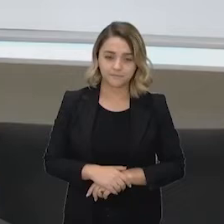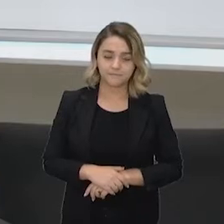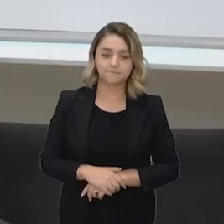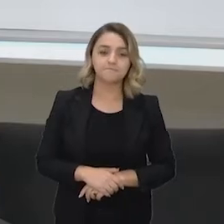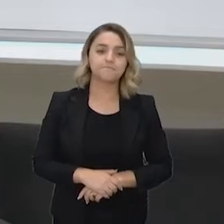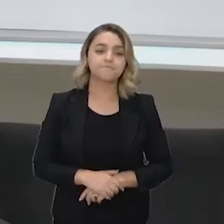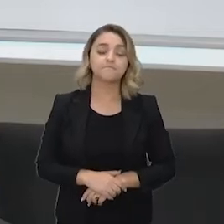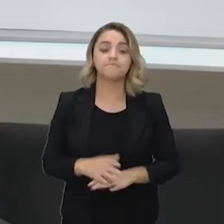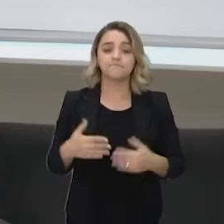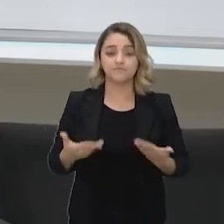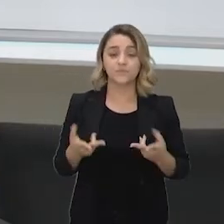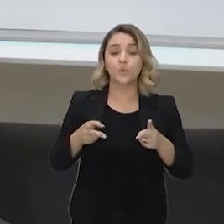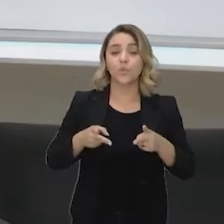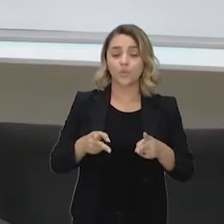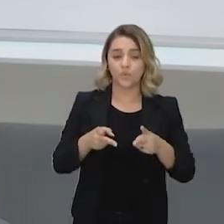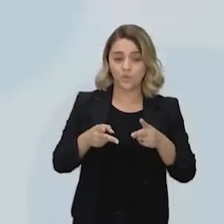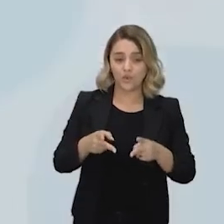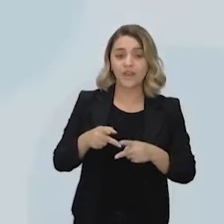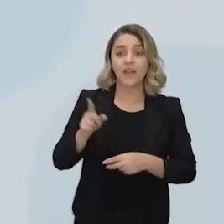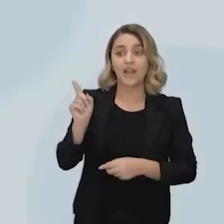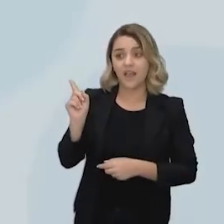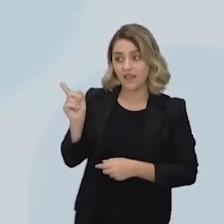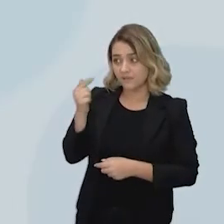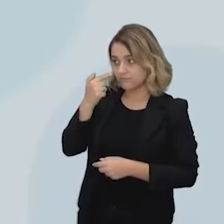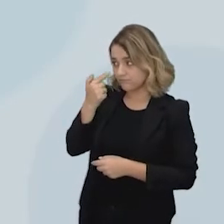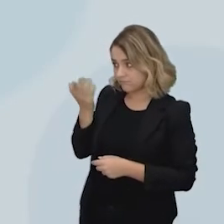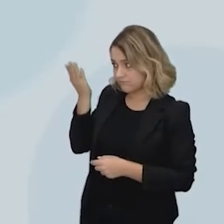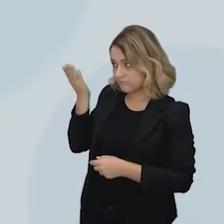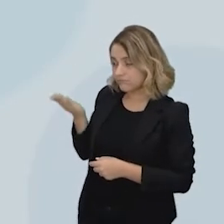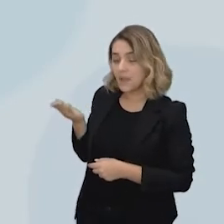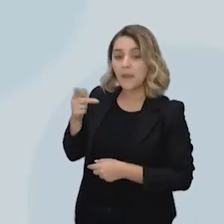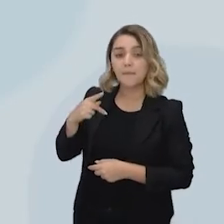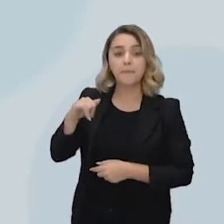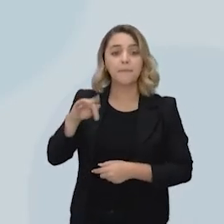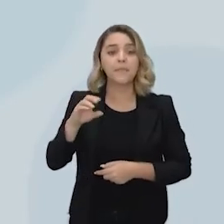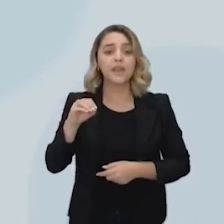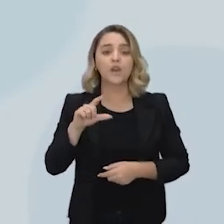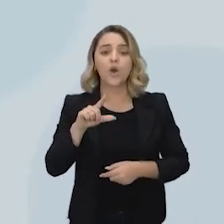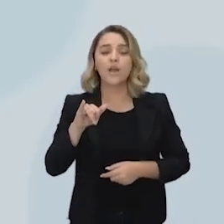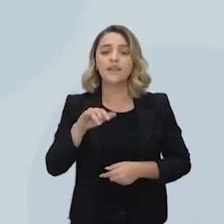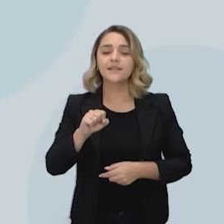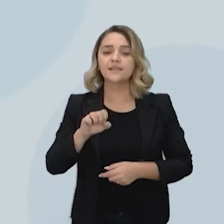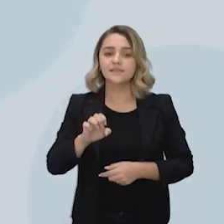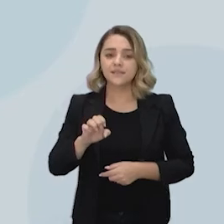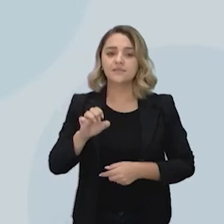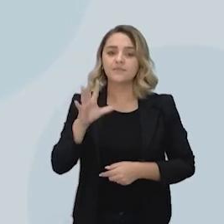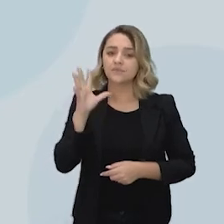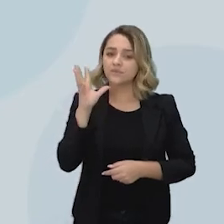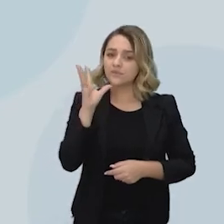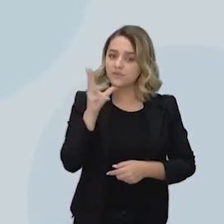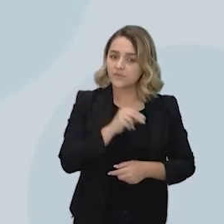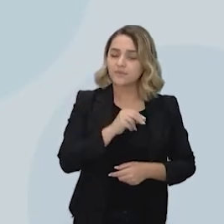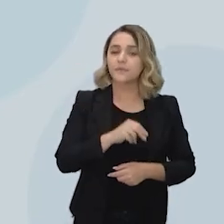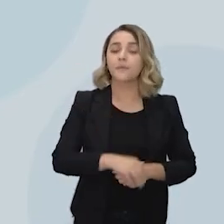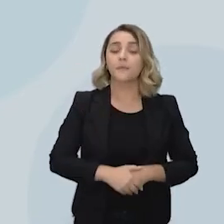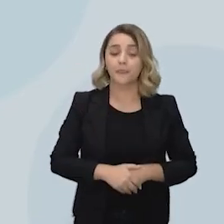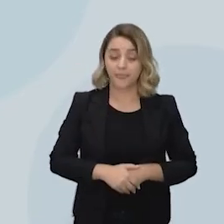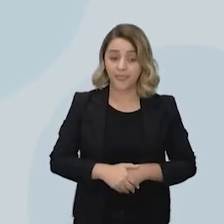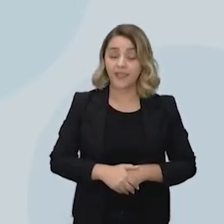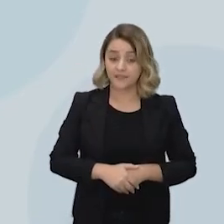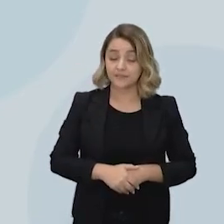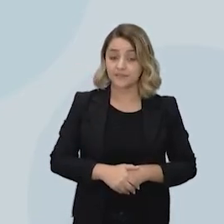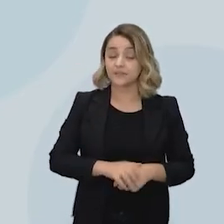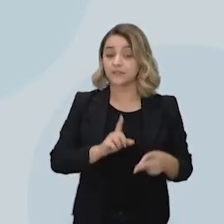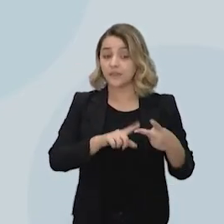Bom, continuando, essa era a pirólise lenta, né, que a gente faz a carbonização, que faz o carvão vegetal. A gente também tem a